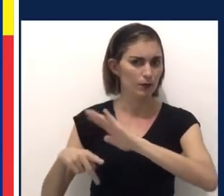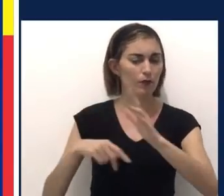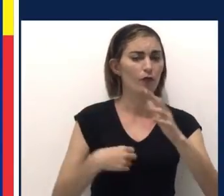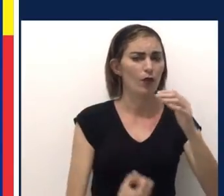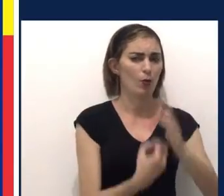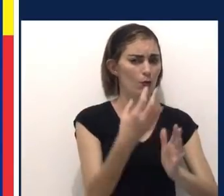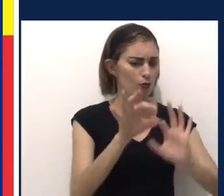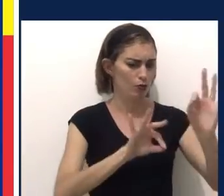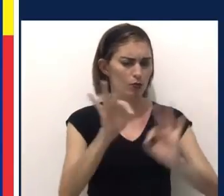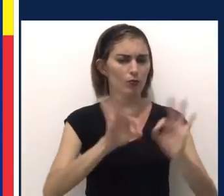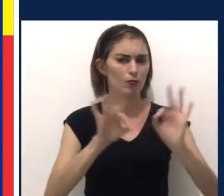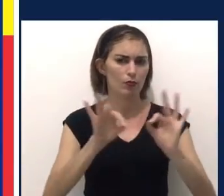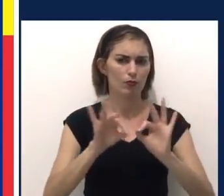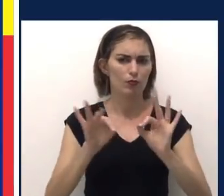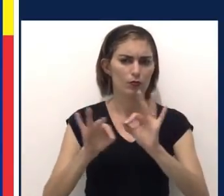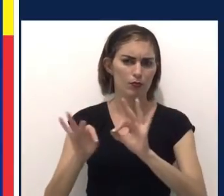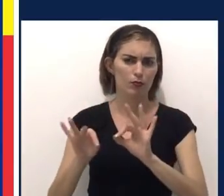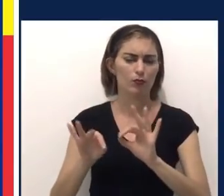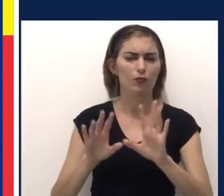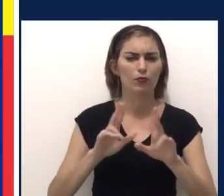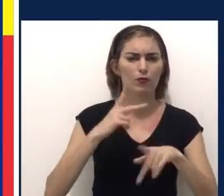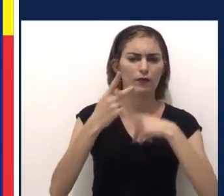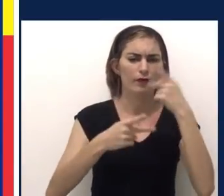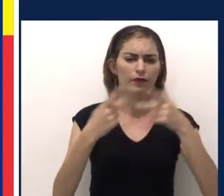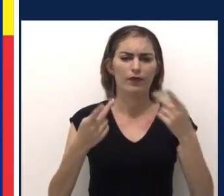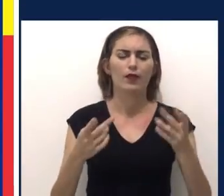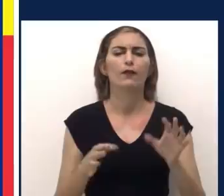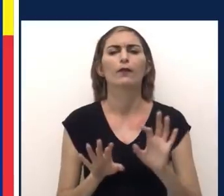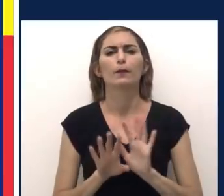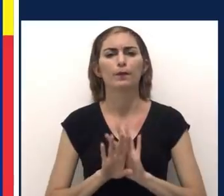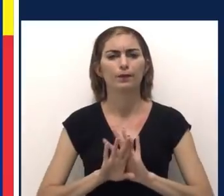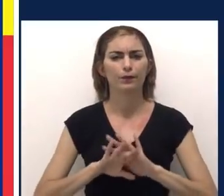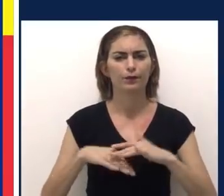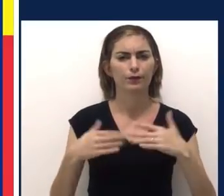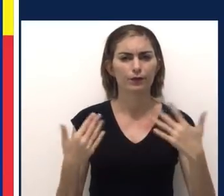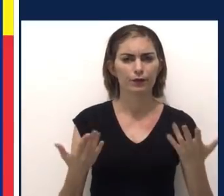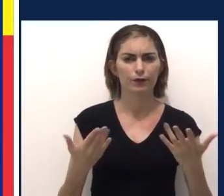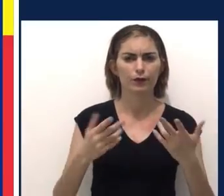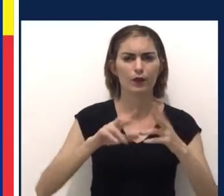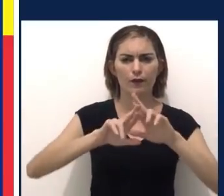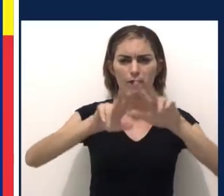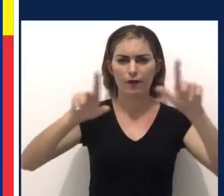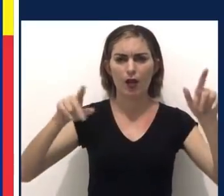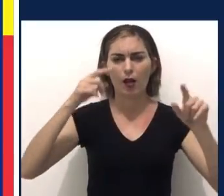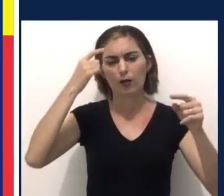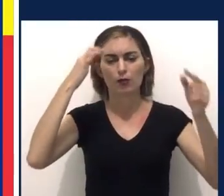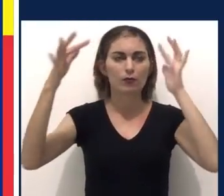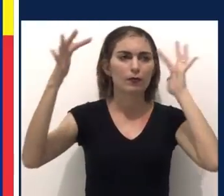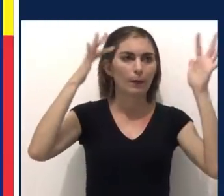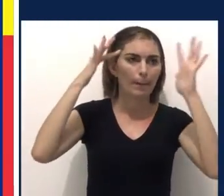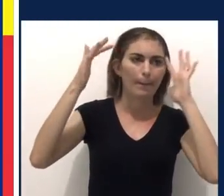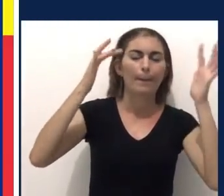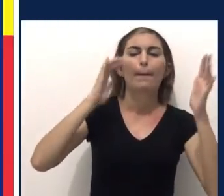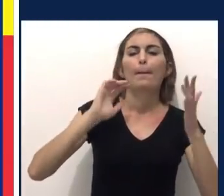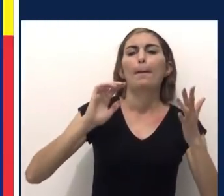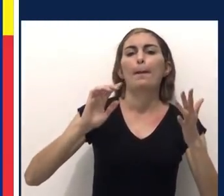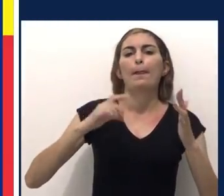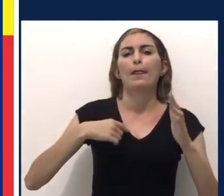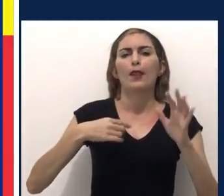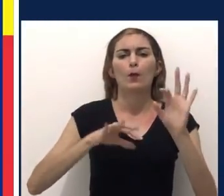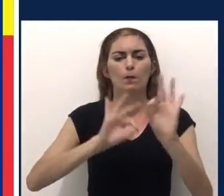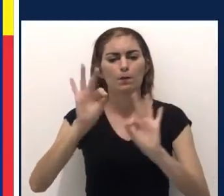próprias. E foram formuladas teorias filosóficas para justificá-las. Então, vários